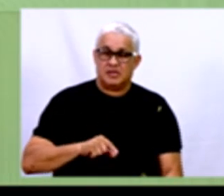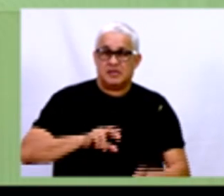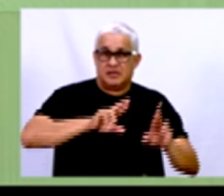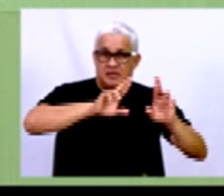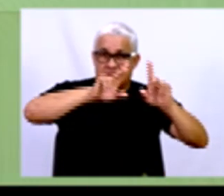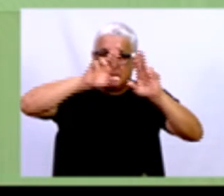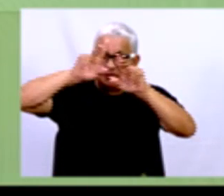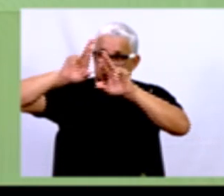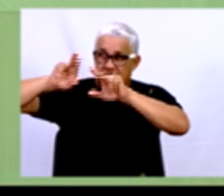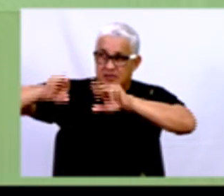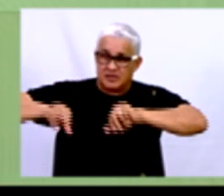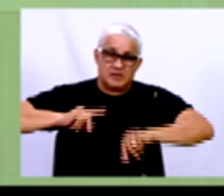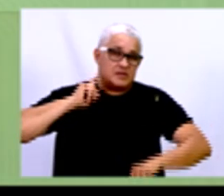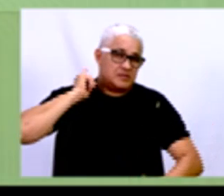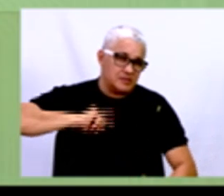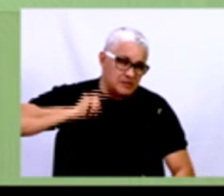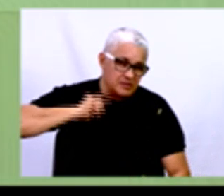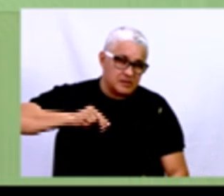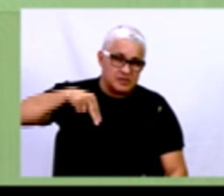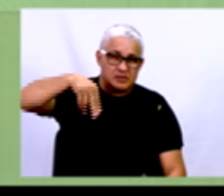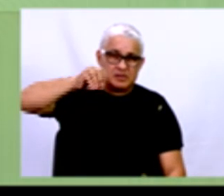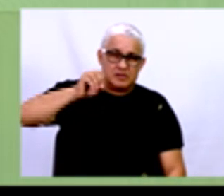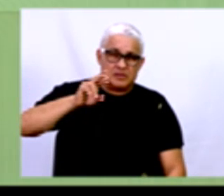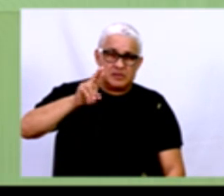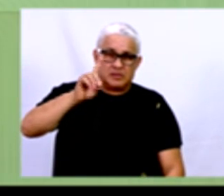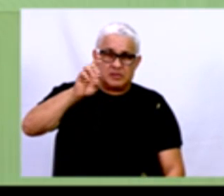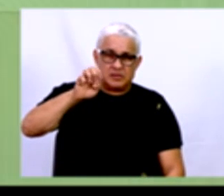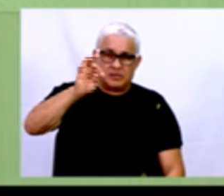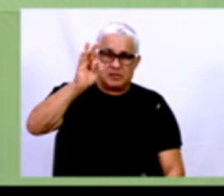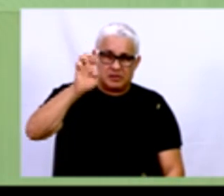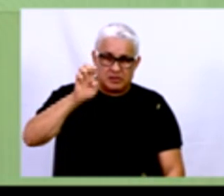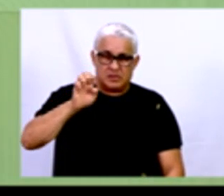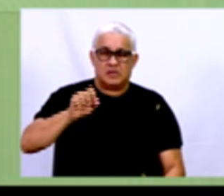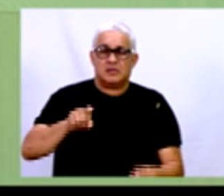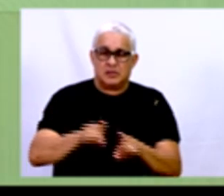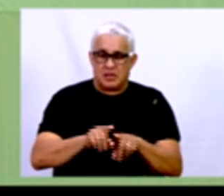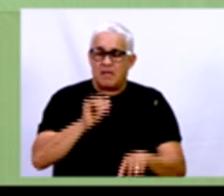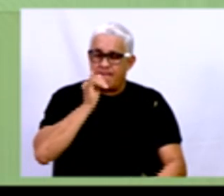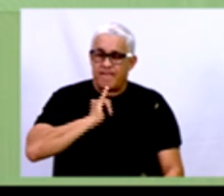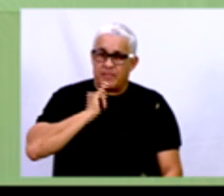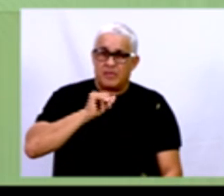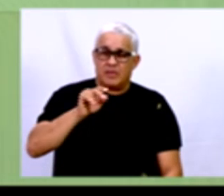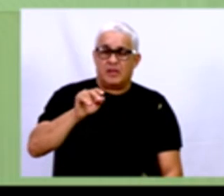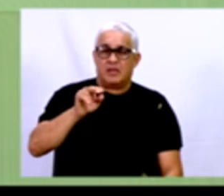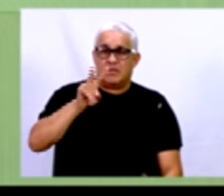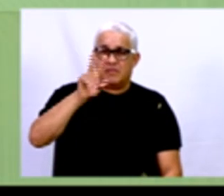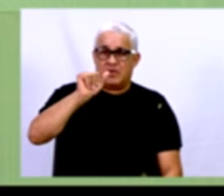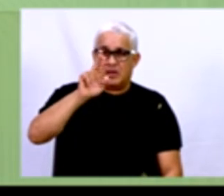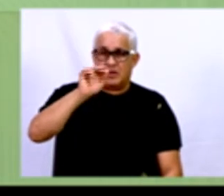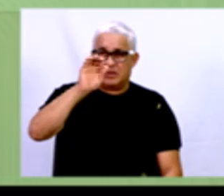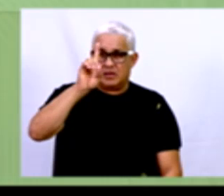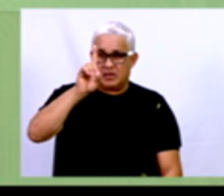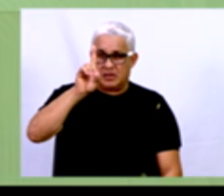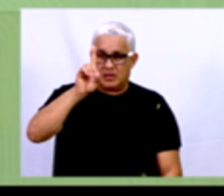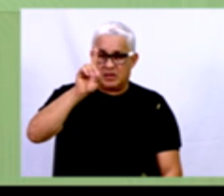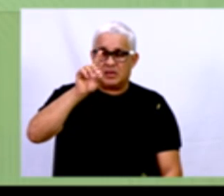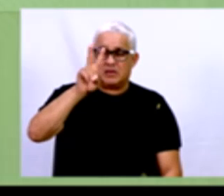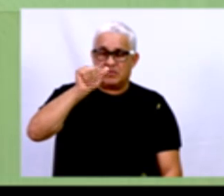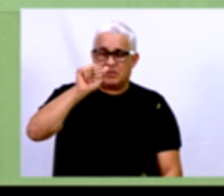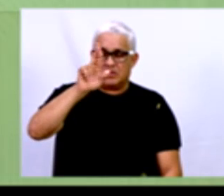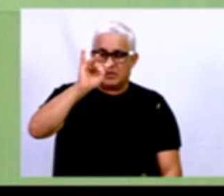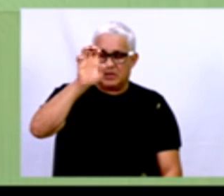variedade do mineiro, do nordestino, né? Esses são exemplos de variedades linguísticas, mas aqui no texto